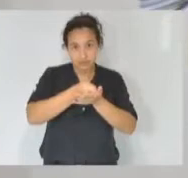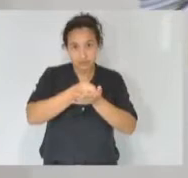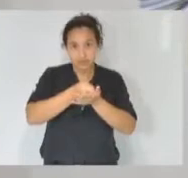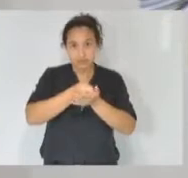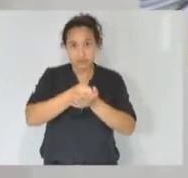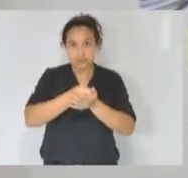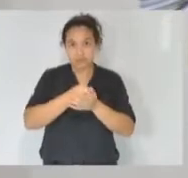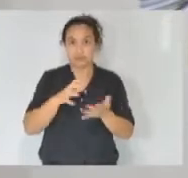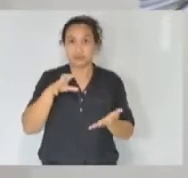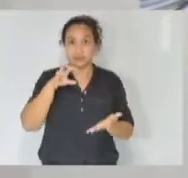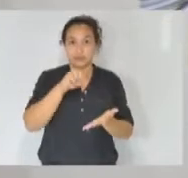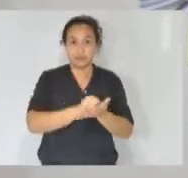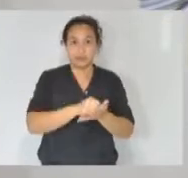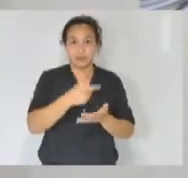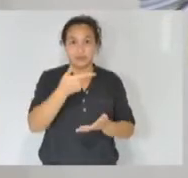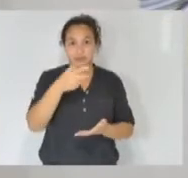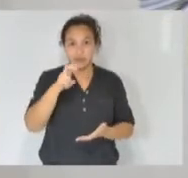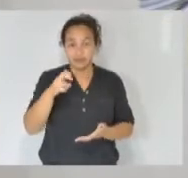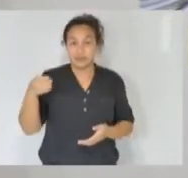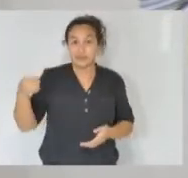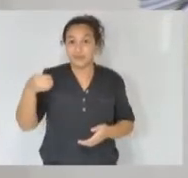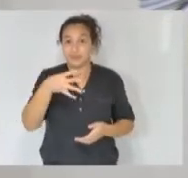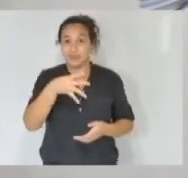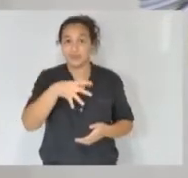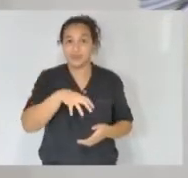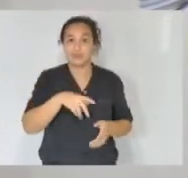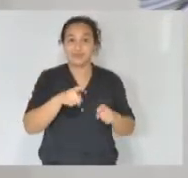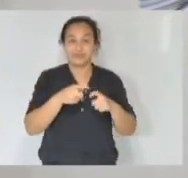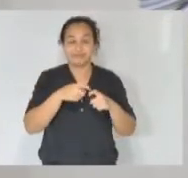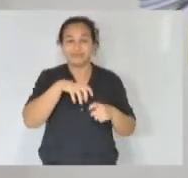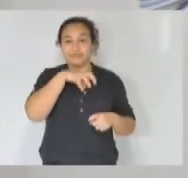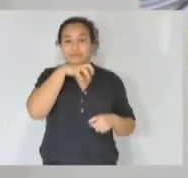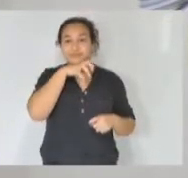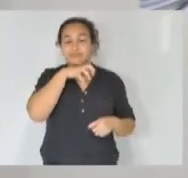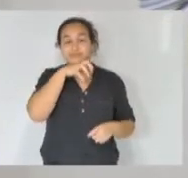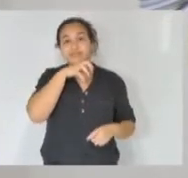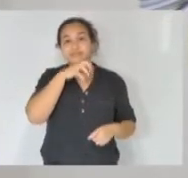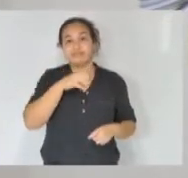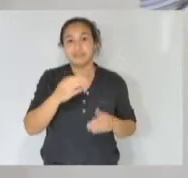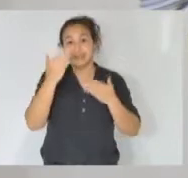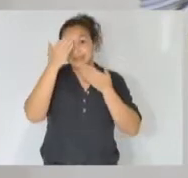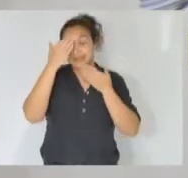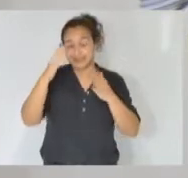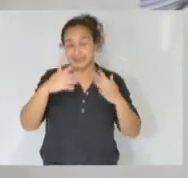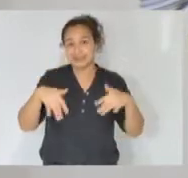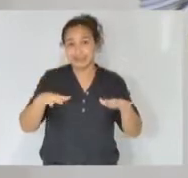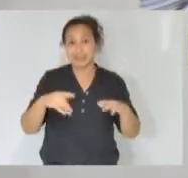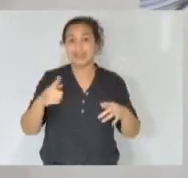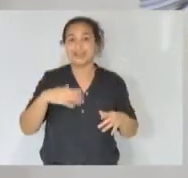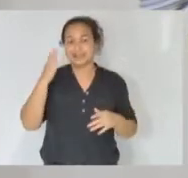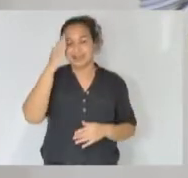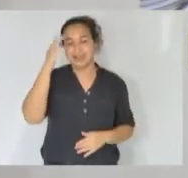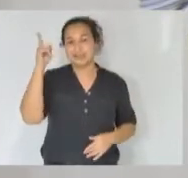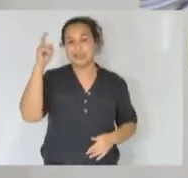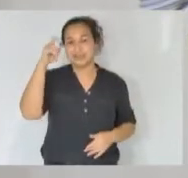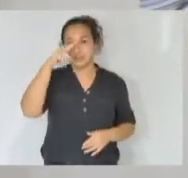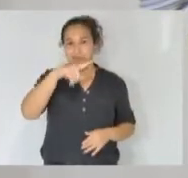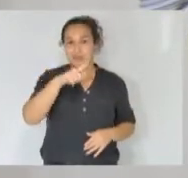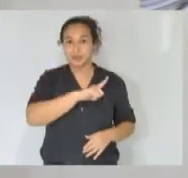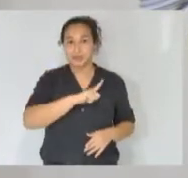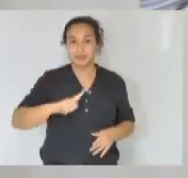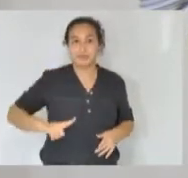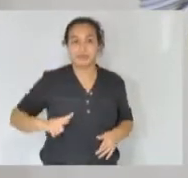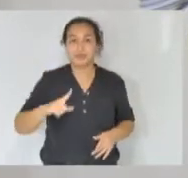contratar 25 novos veterinários. Nós temos que reconhecer, agradecer, a gente sabe a dificuldade que o governo tem